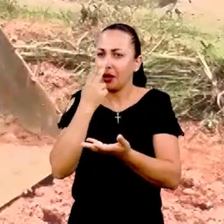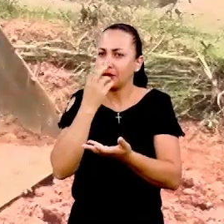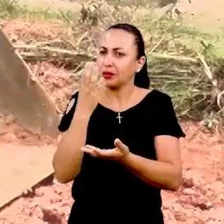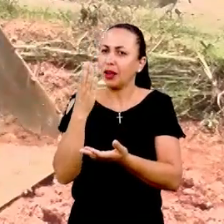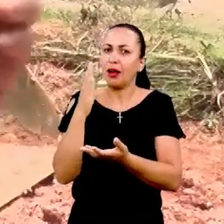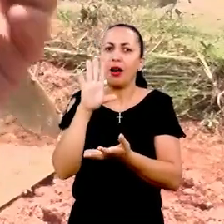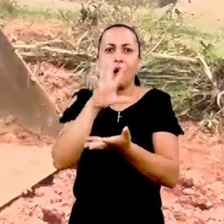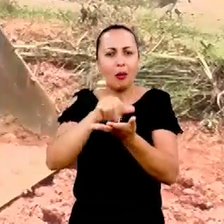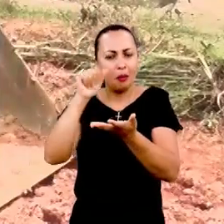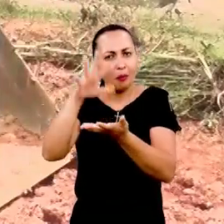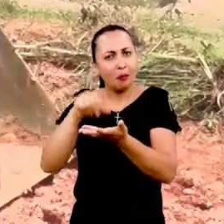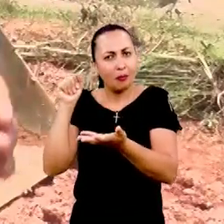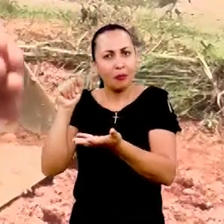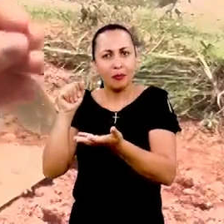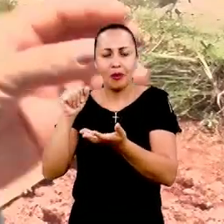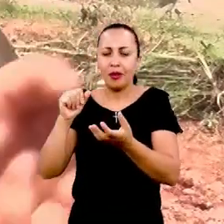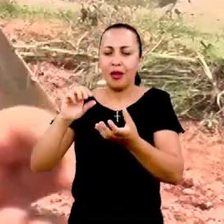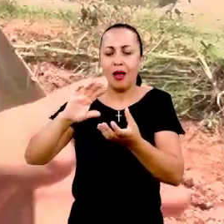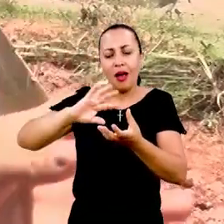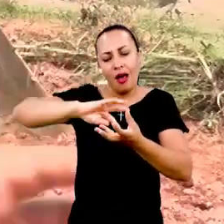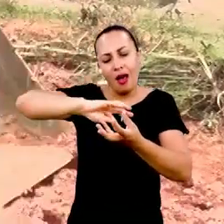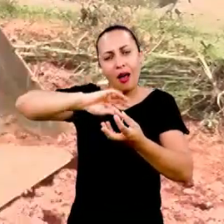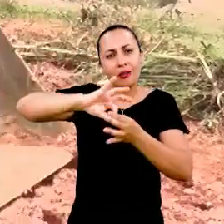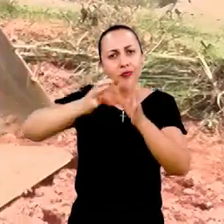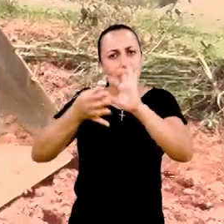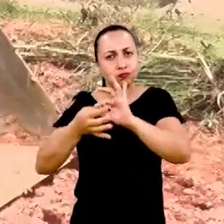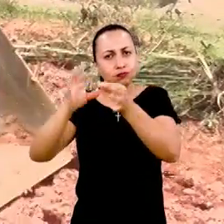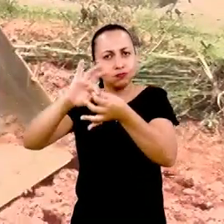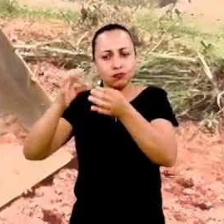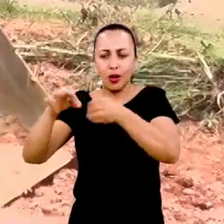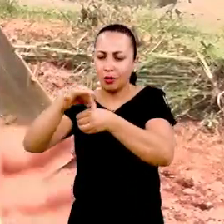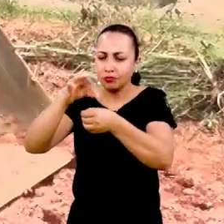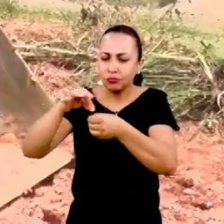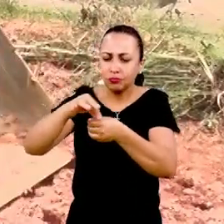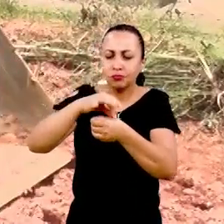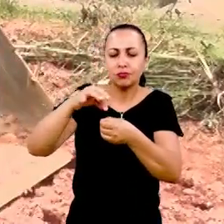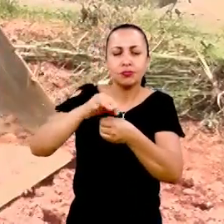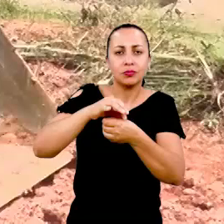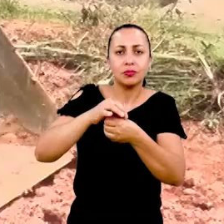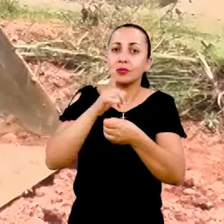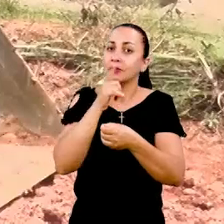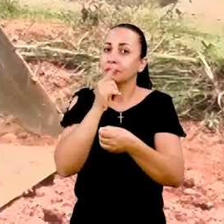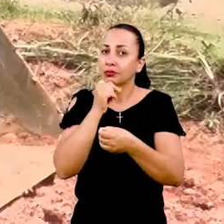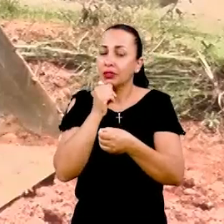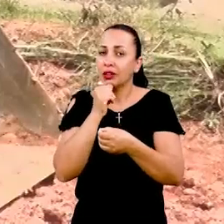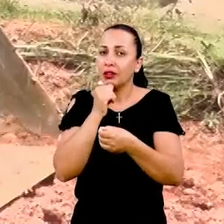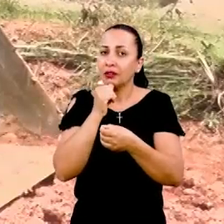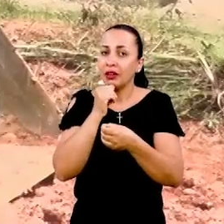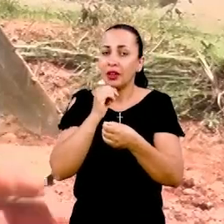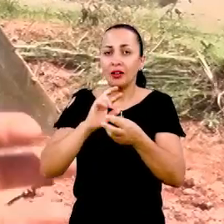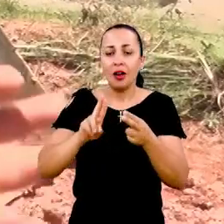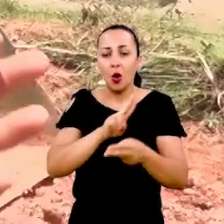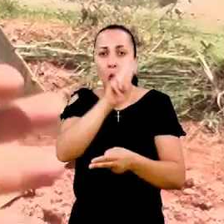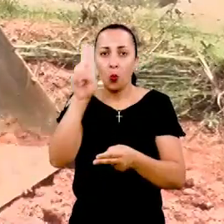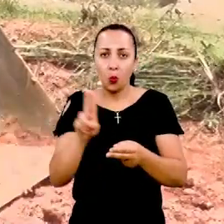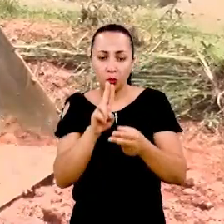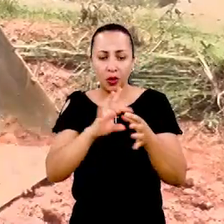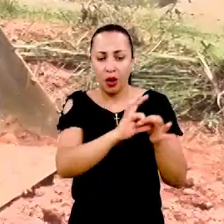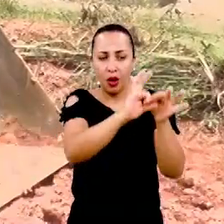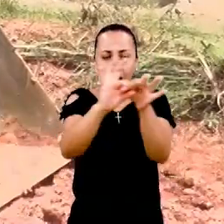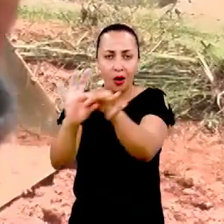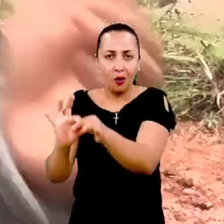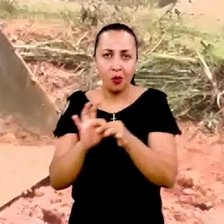todas as moléculas que não ligam o solo e inclusive as moléculas de água. Então, se